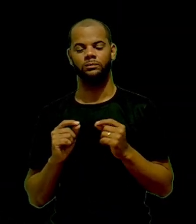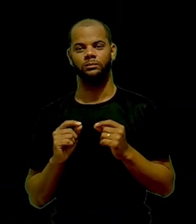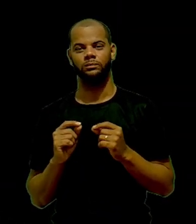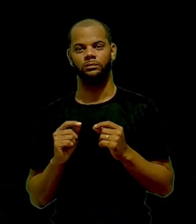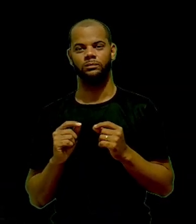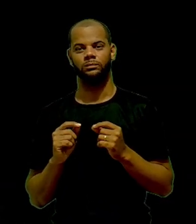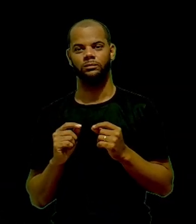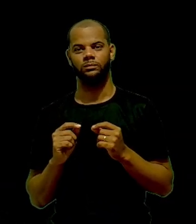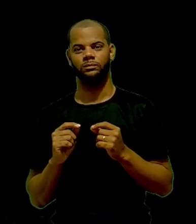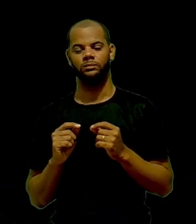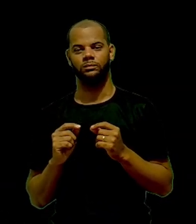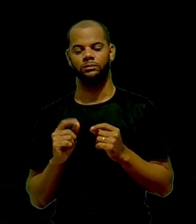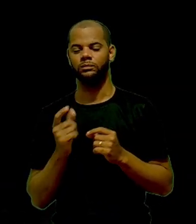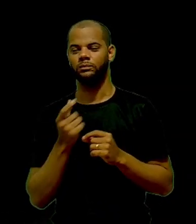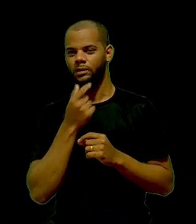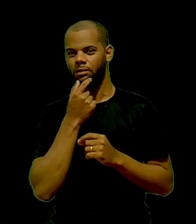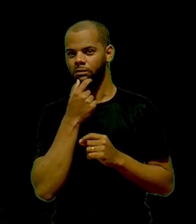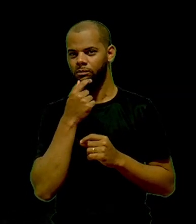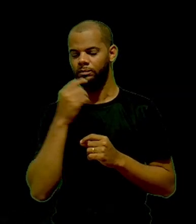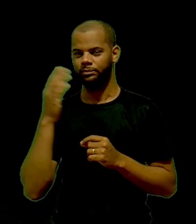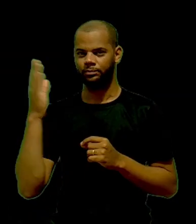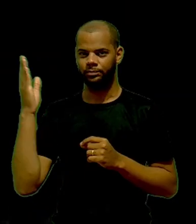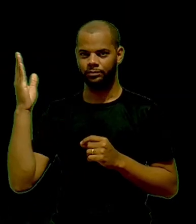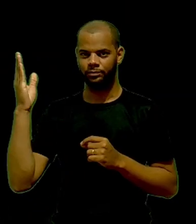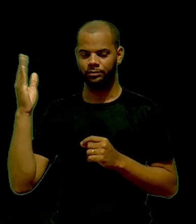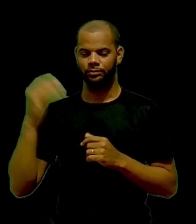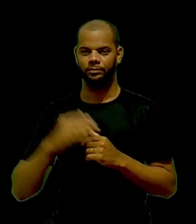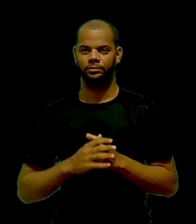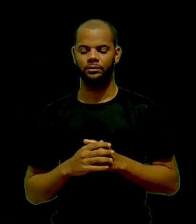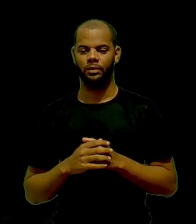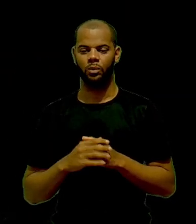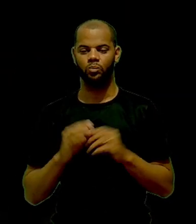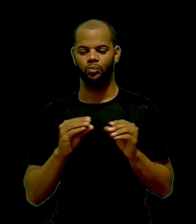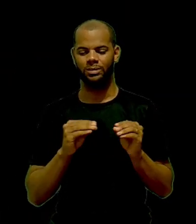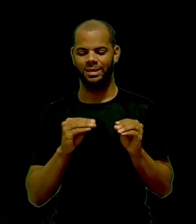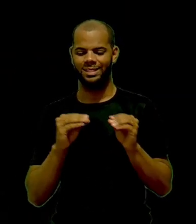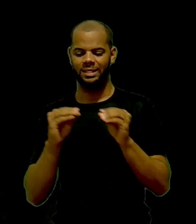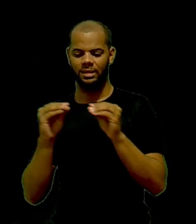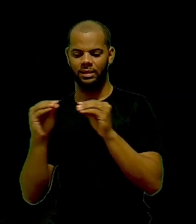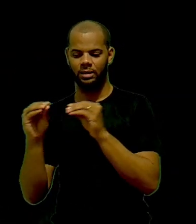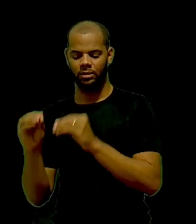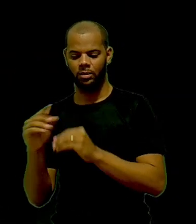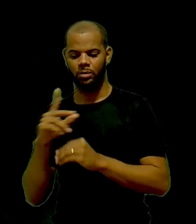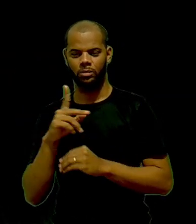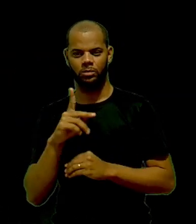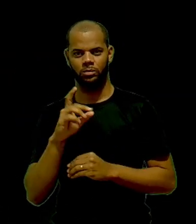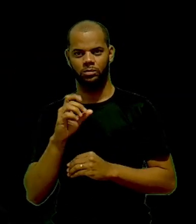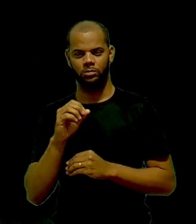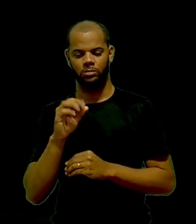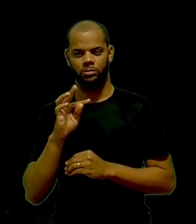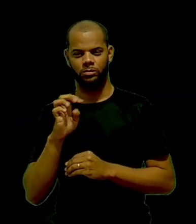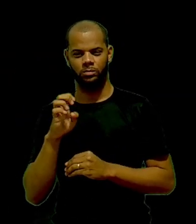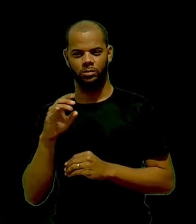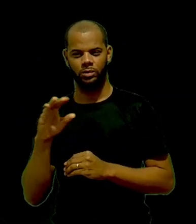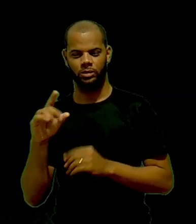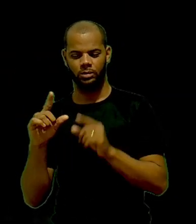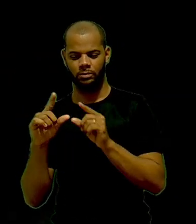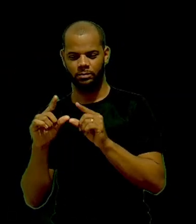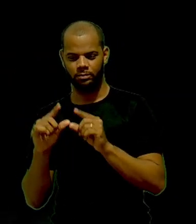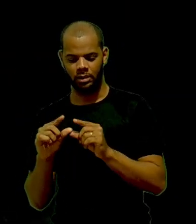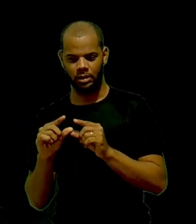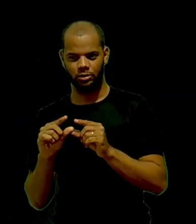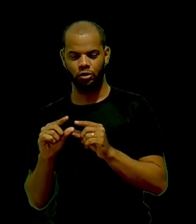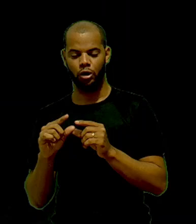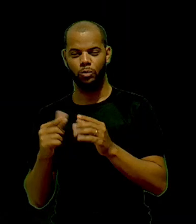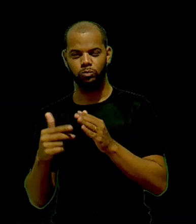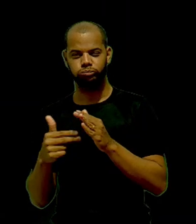é chamado de peak shaving, é um deslocamento de potência. Então, no horário que eu tenho potência baixa, eu carrego a